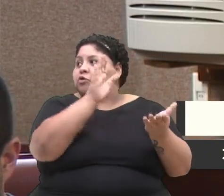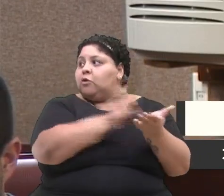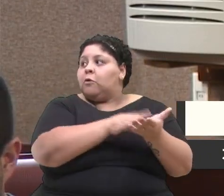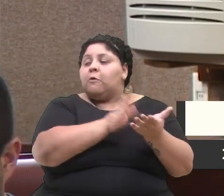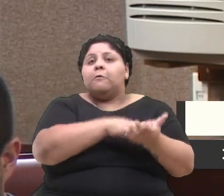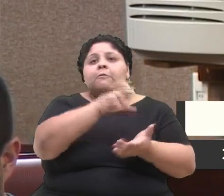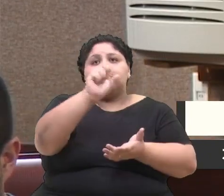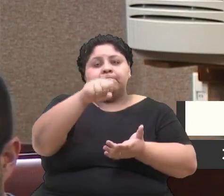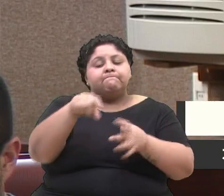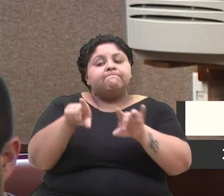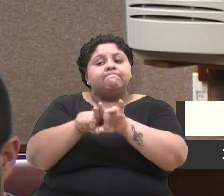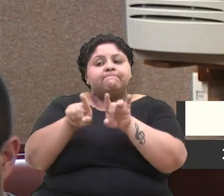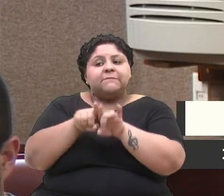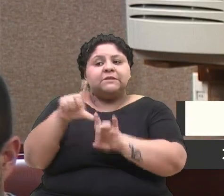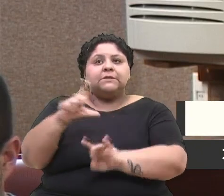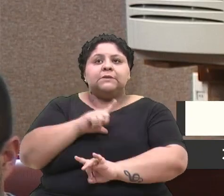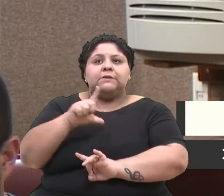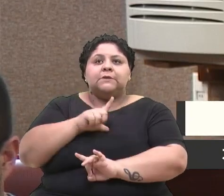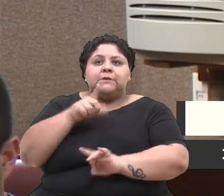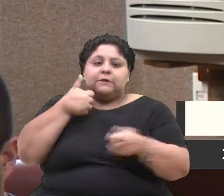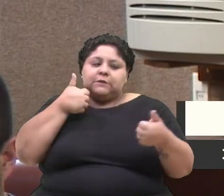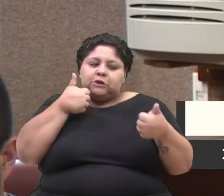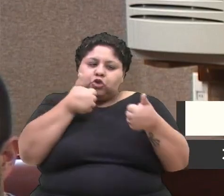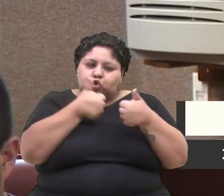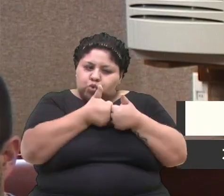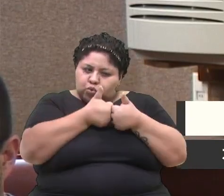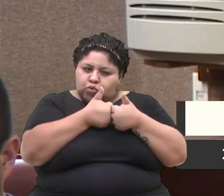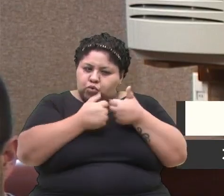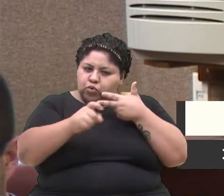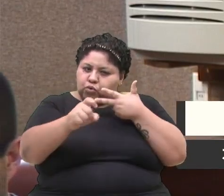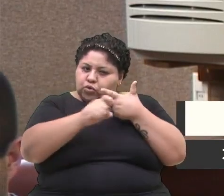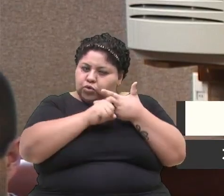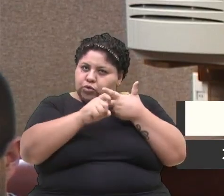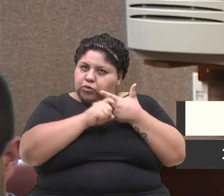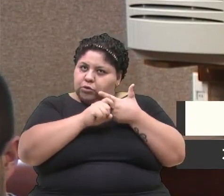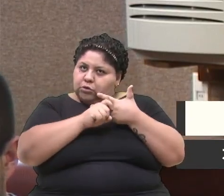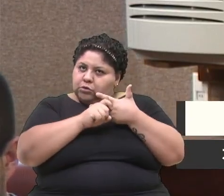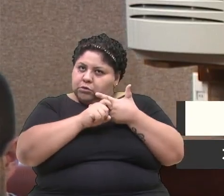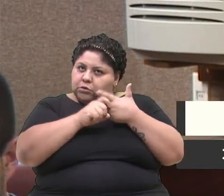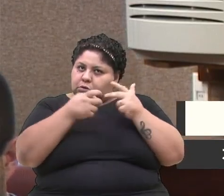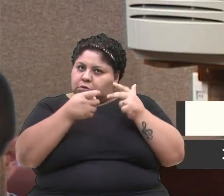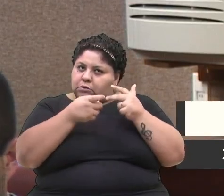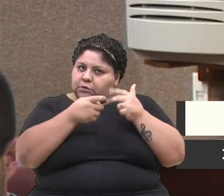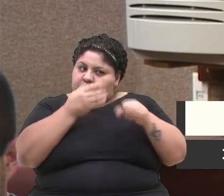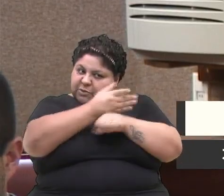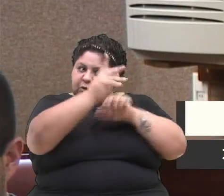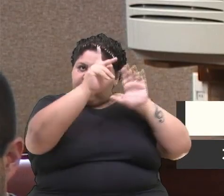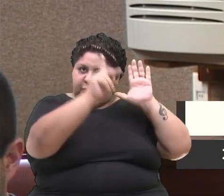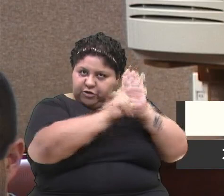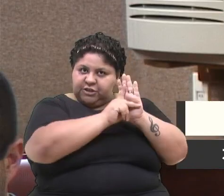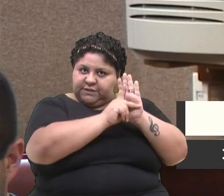e, inclusive, ter essa proximidade com o Executivo de se propor esse projeto, né?